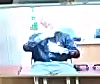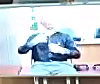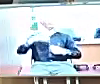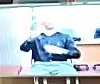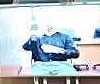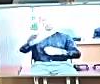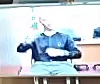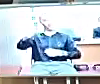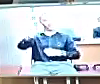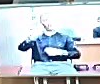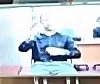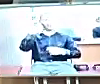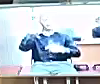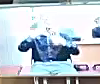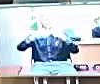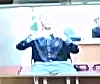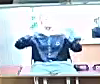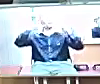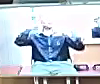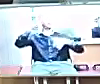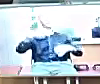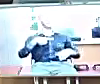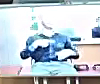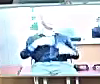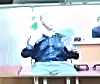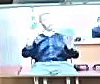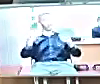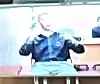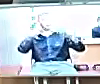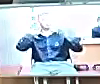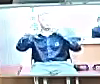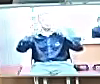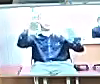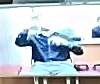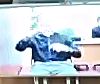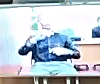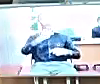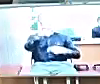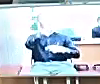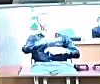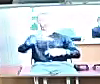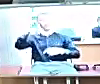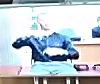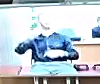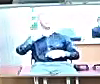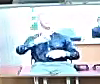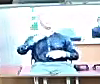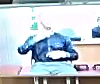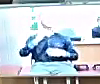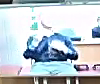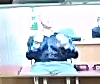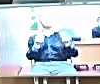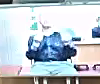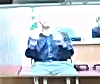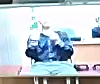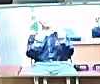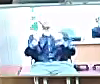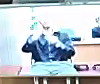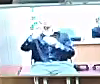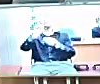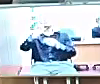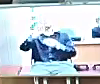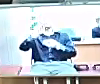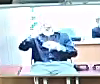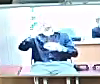diante dessa situação do nosso do nosso estado é qual seria a perspectiva da da seplag